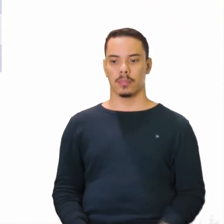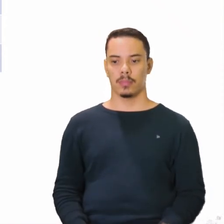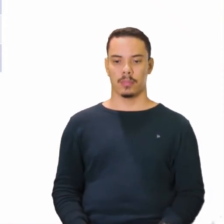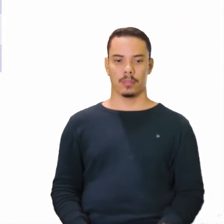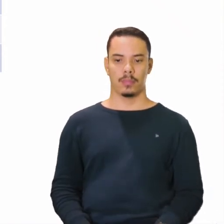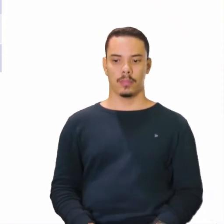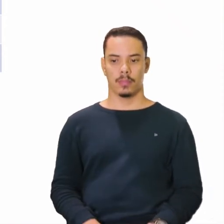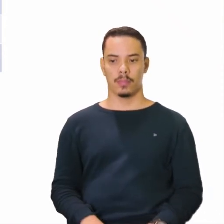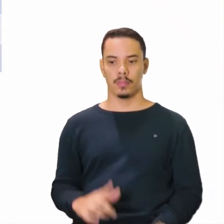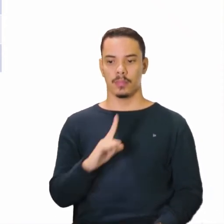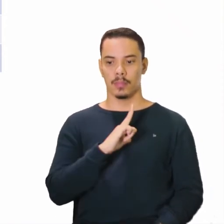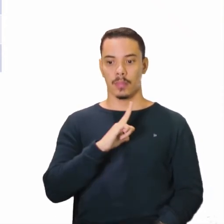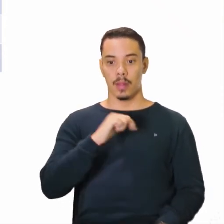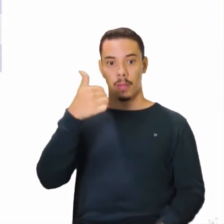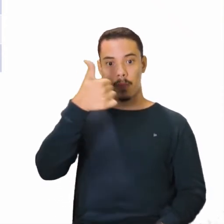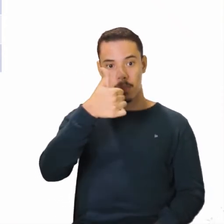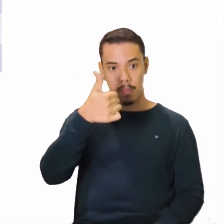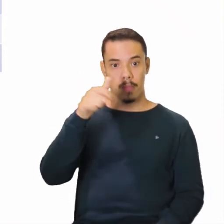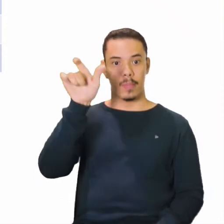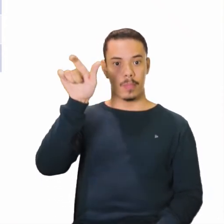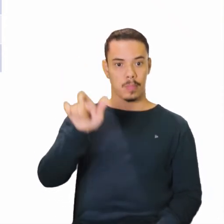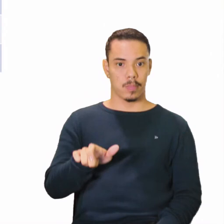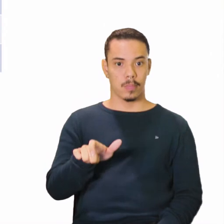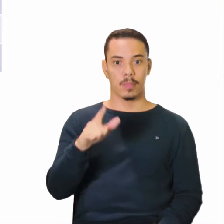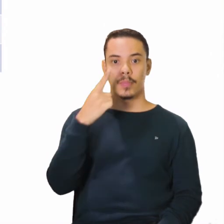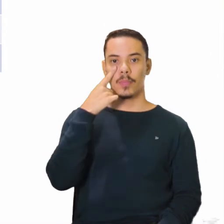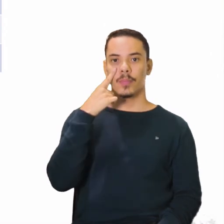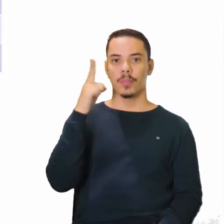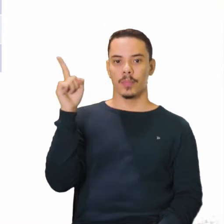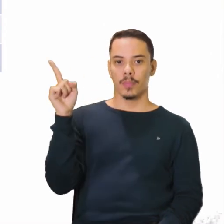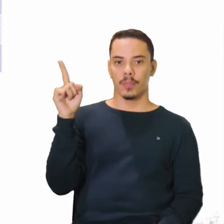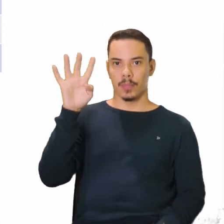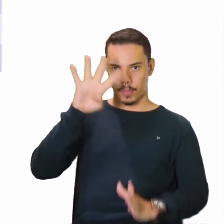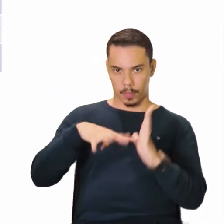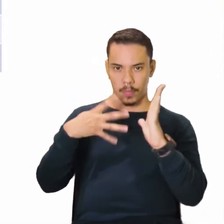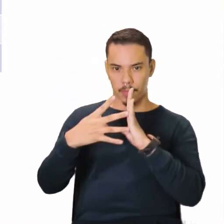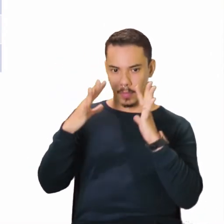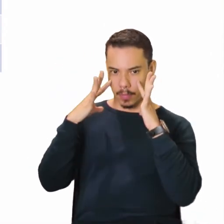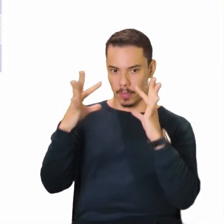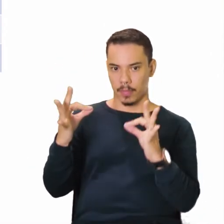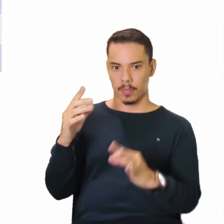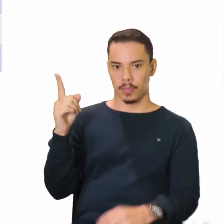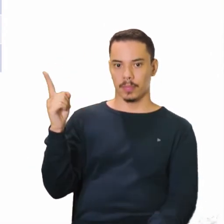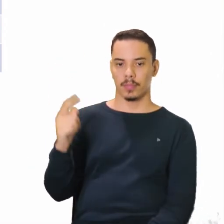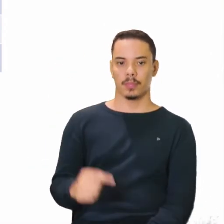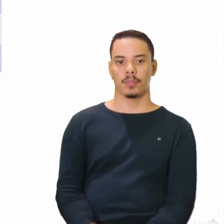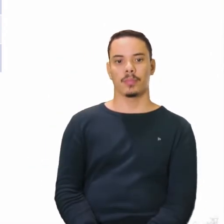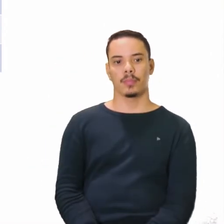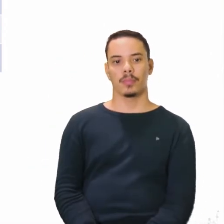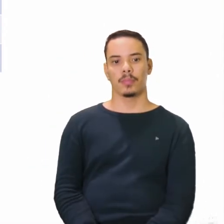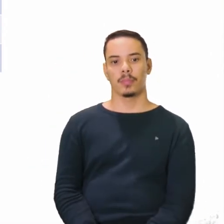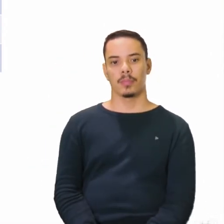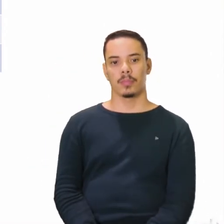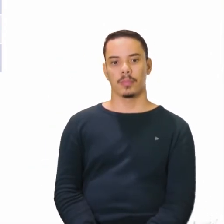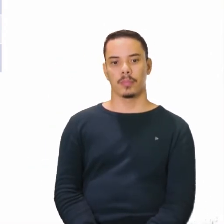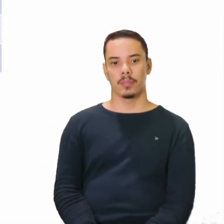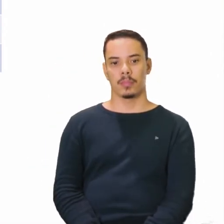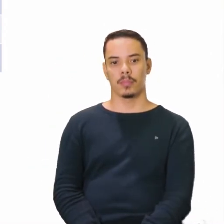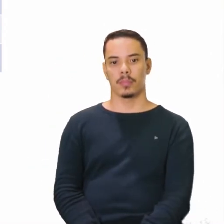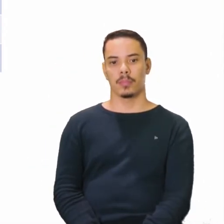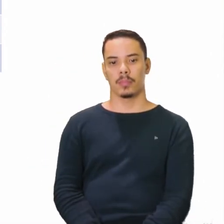primeira pessoa, meu, meus, minha e minhas. Segunda pessoa, teu, teus, tua e tuas. Na